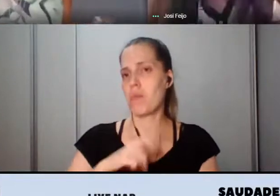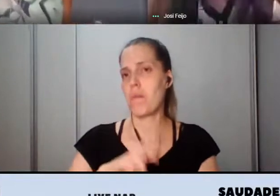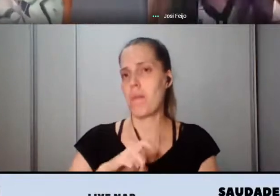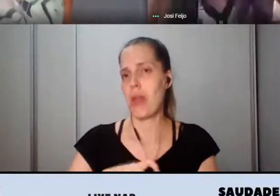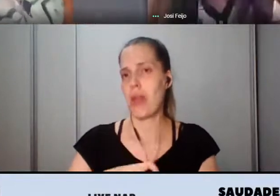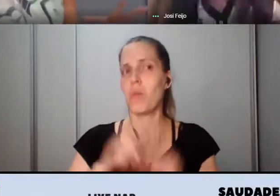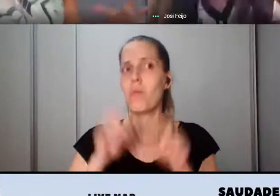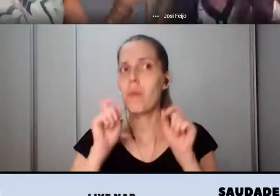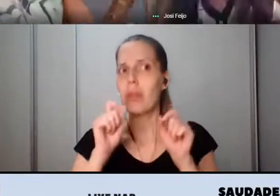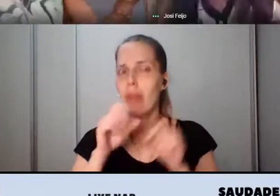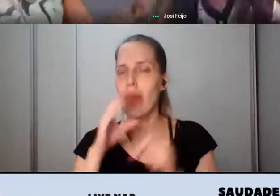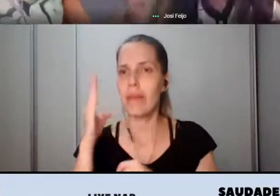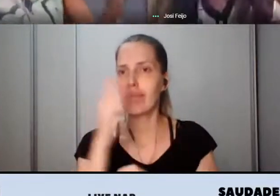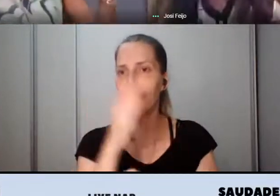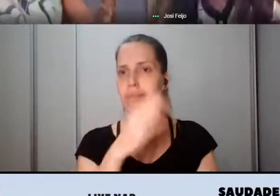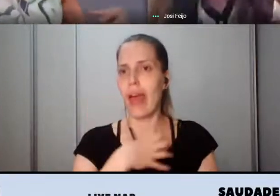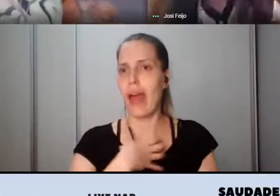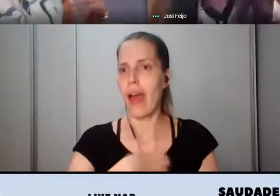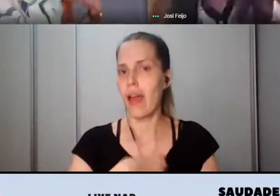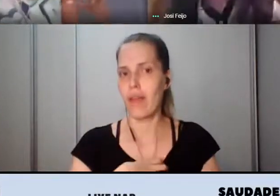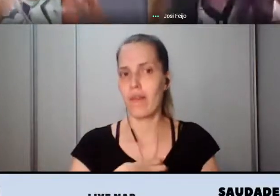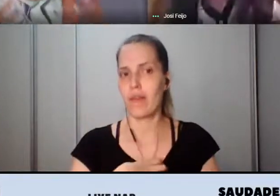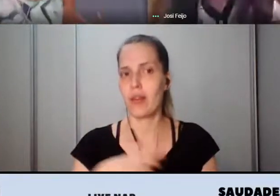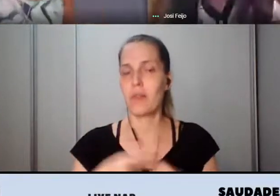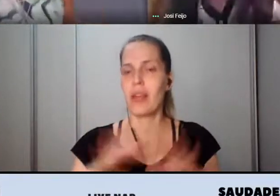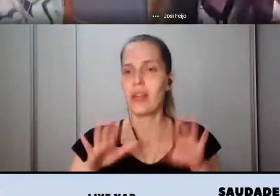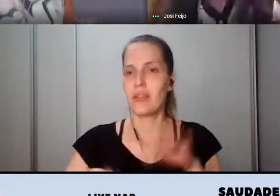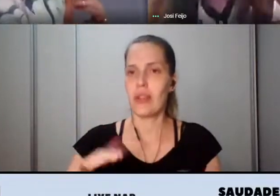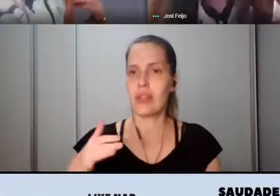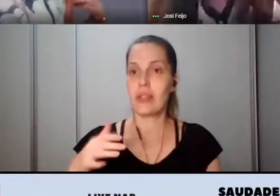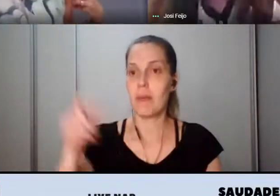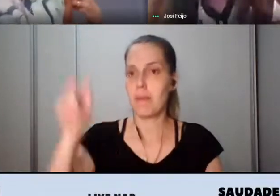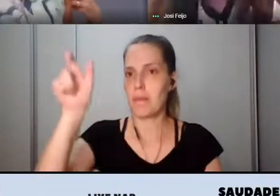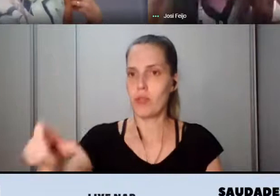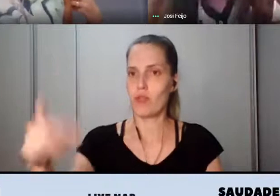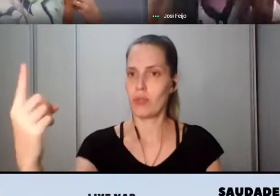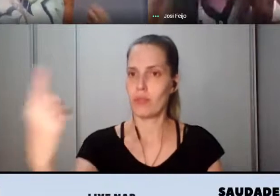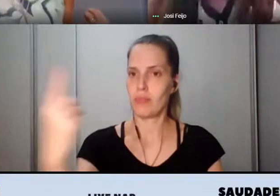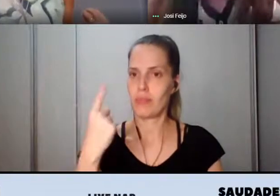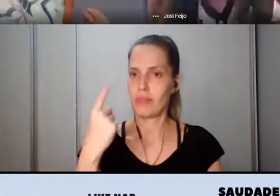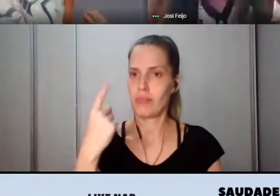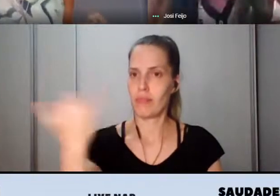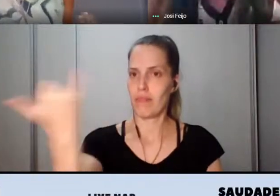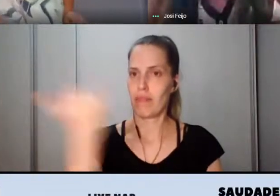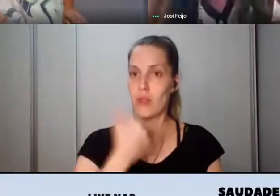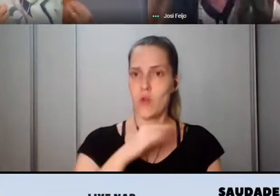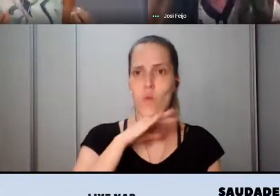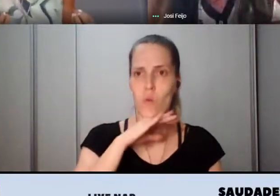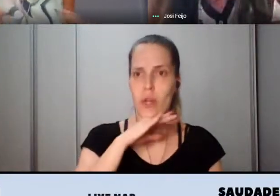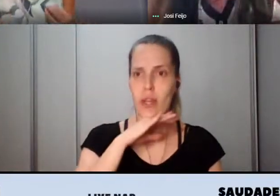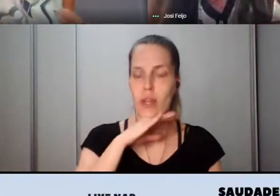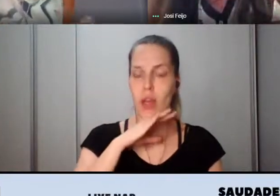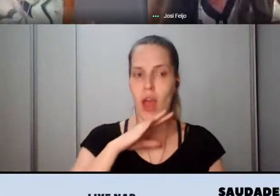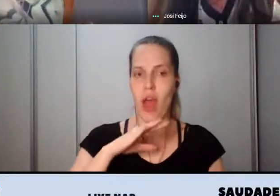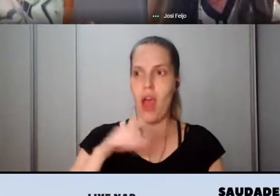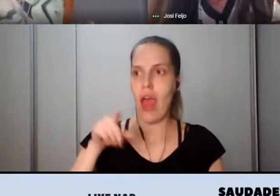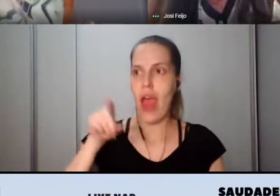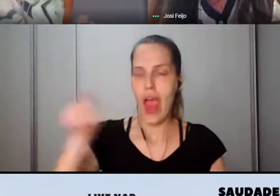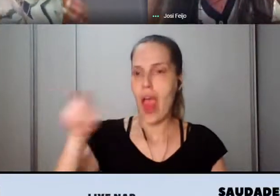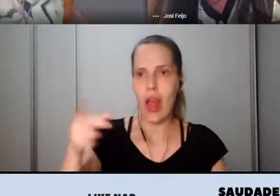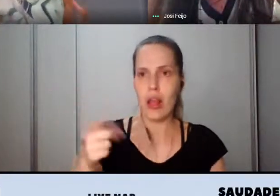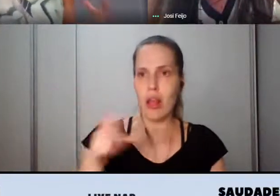notícia ruim, a pessoa chega em casa e nos dá uma notícia ruim. E a notícia não tem nada a ver com a pessoa e a gente já fica furioso com a